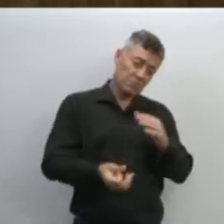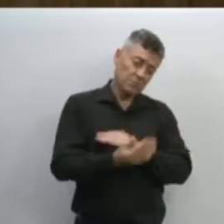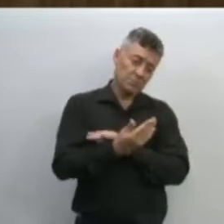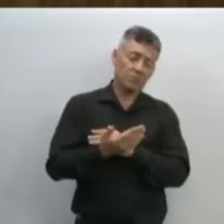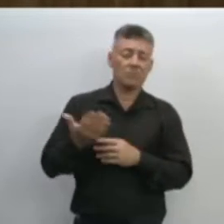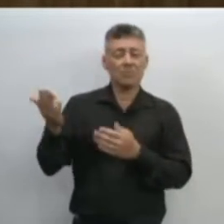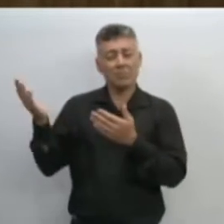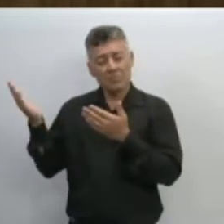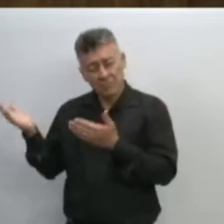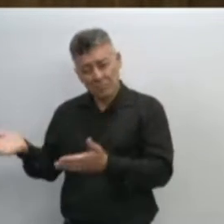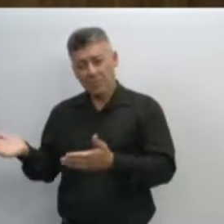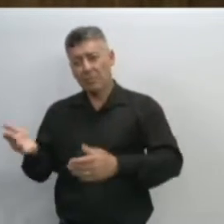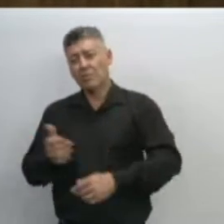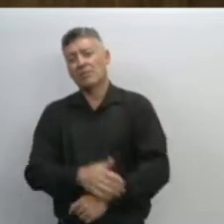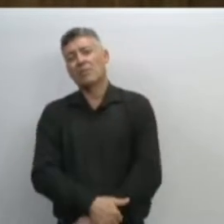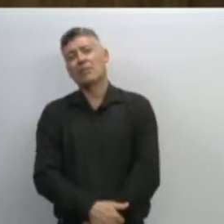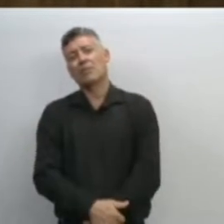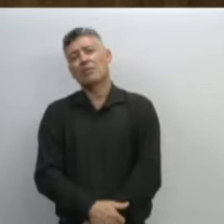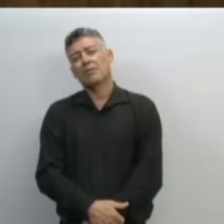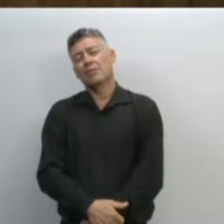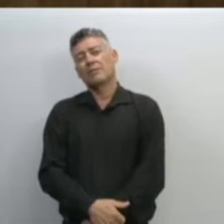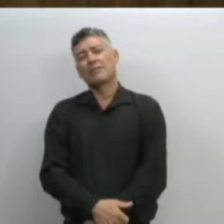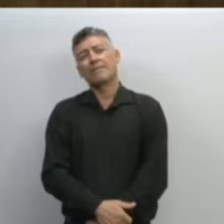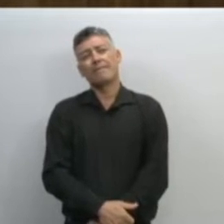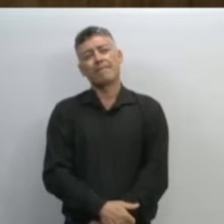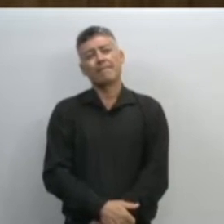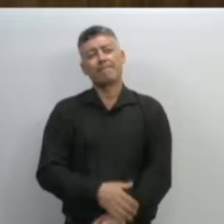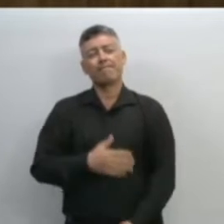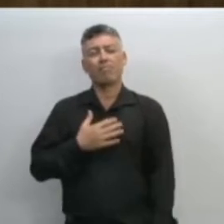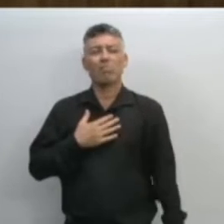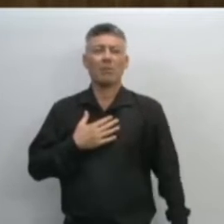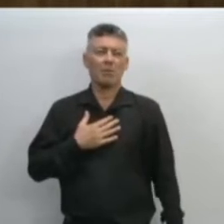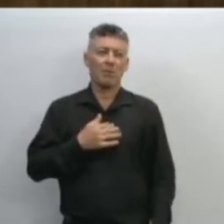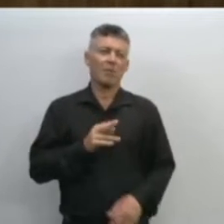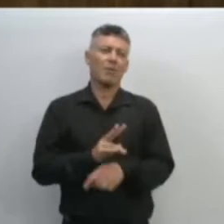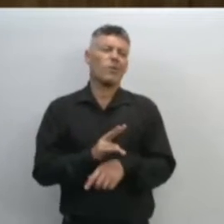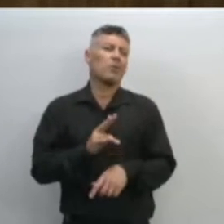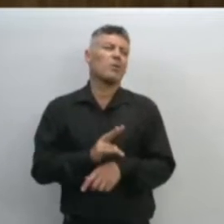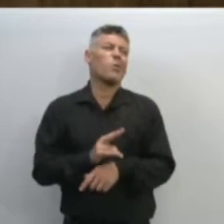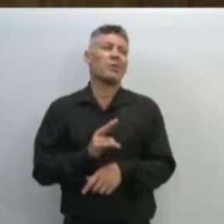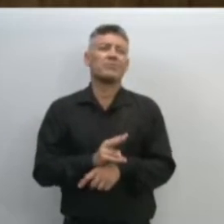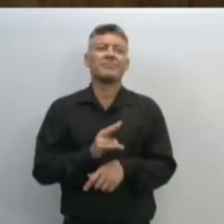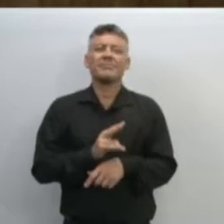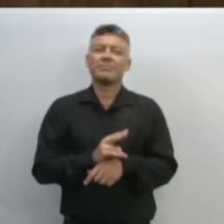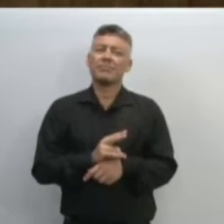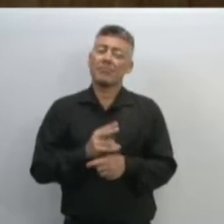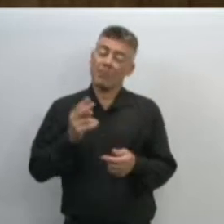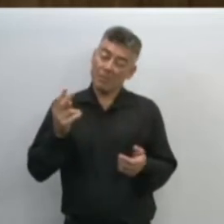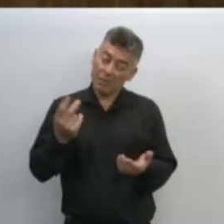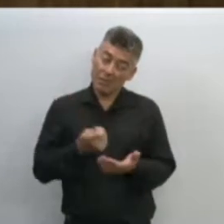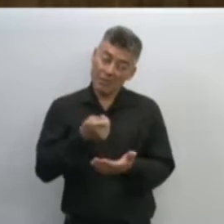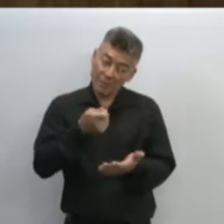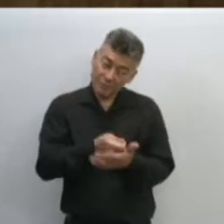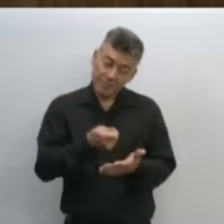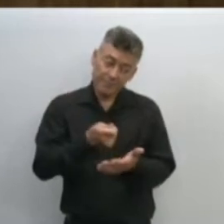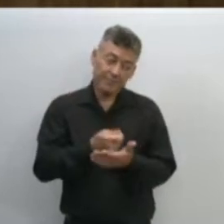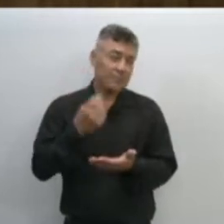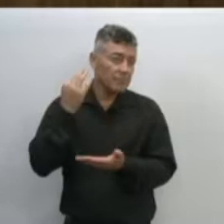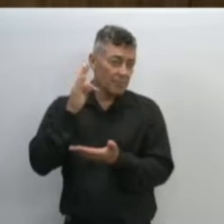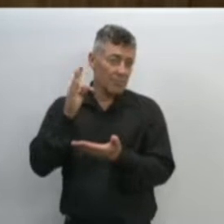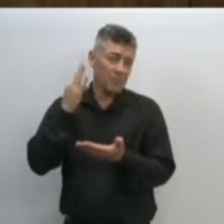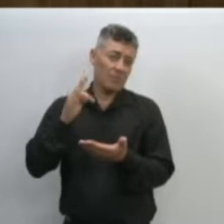nossa, do Natal. E nós, enquanto defensores do nosso município, nós temos que cobrar isso aqui da governadora.